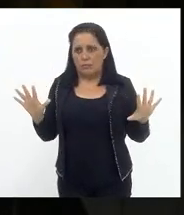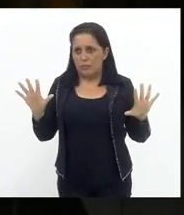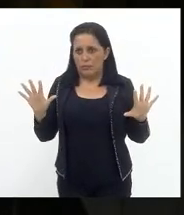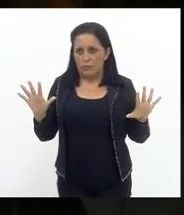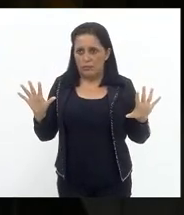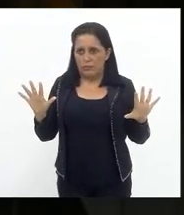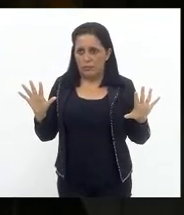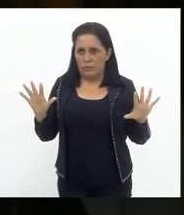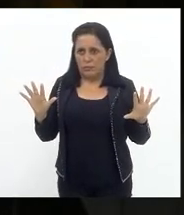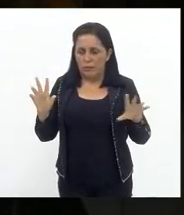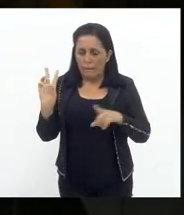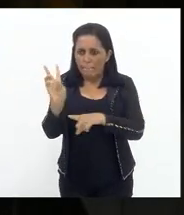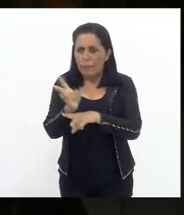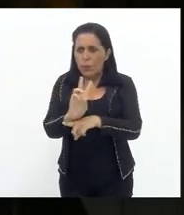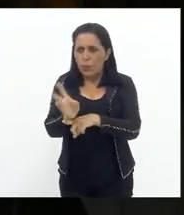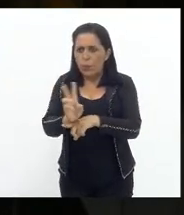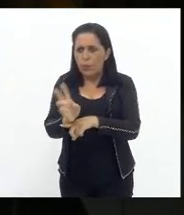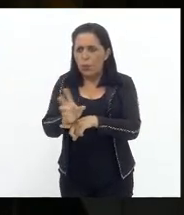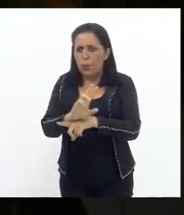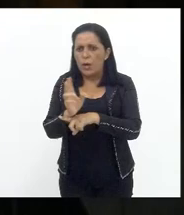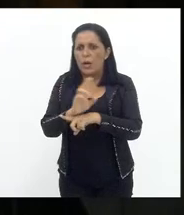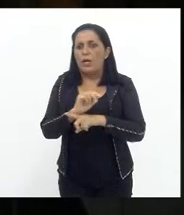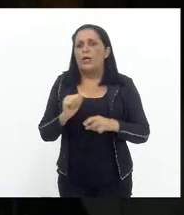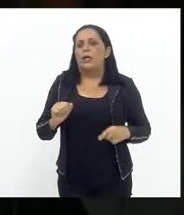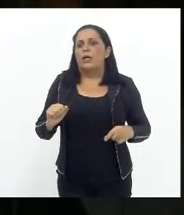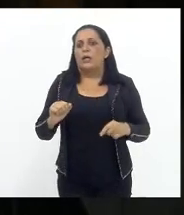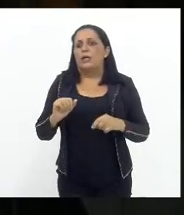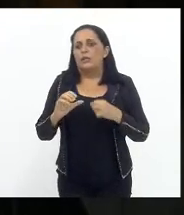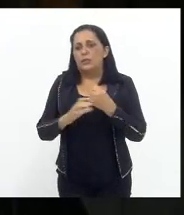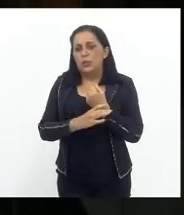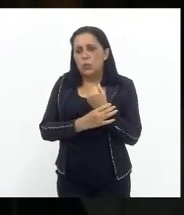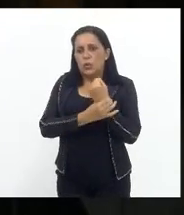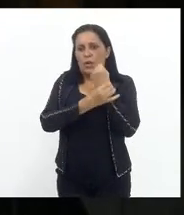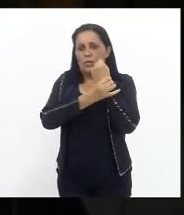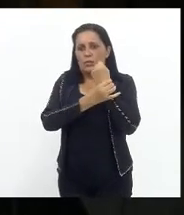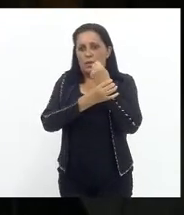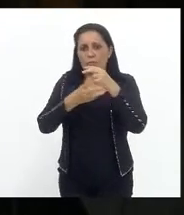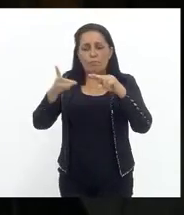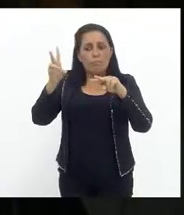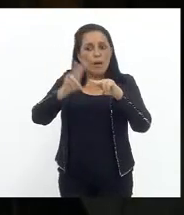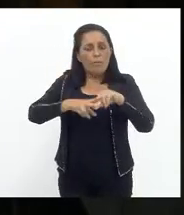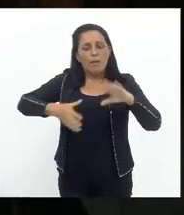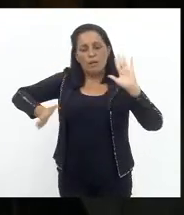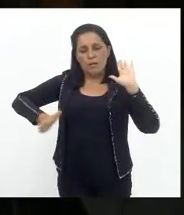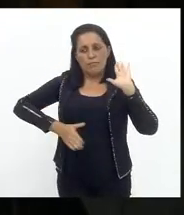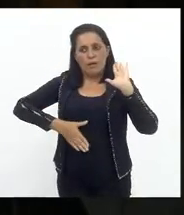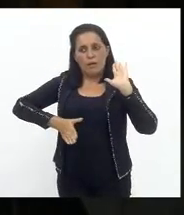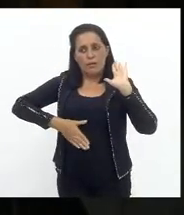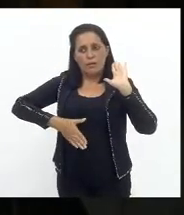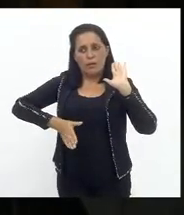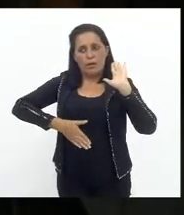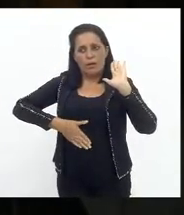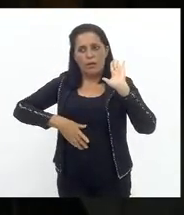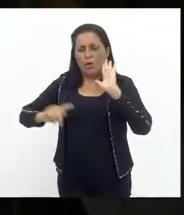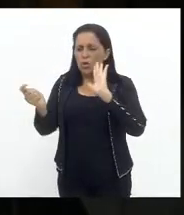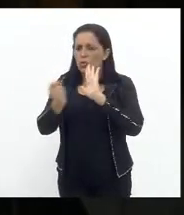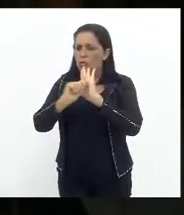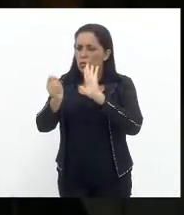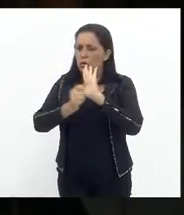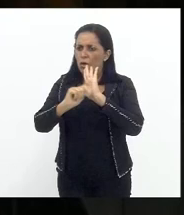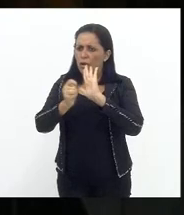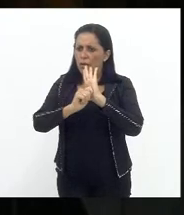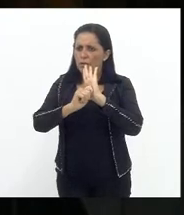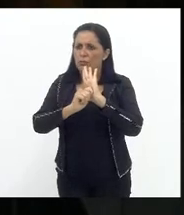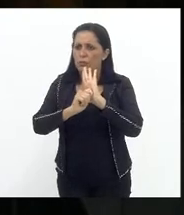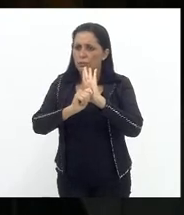a blitz de segurança pública é para prender marginal, para prender drogas,